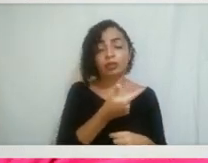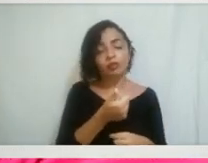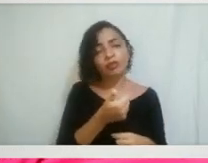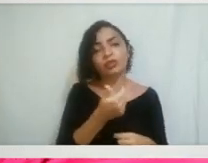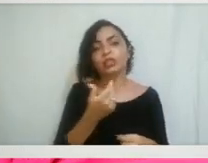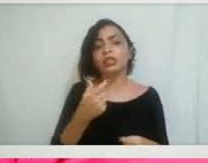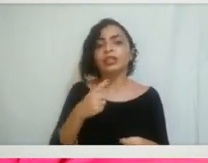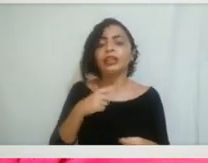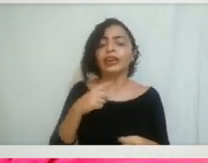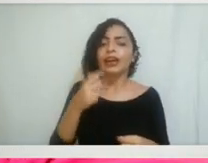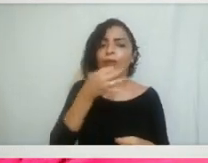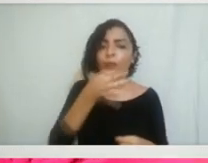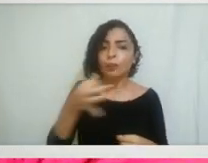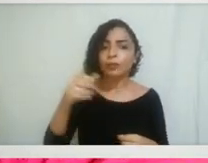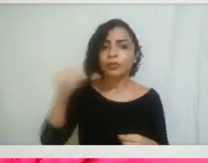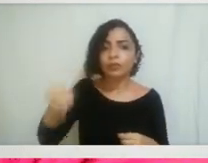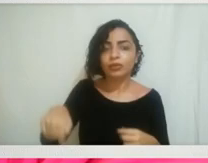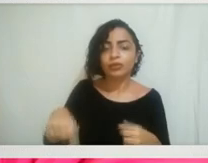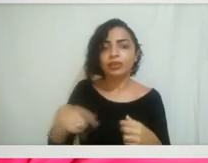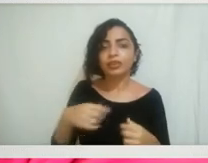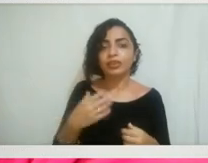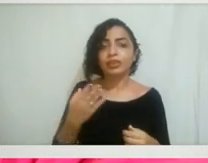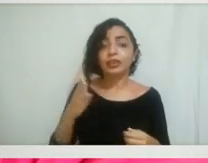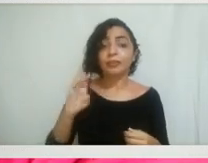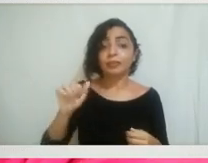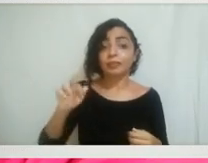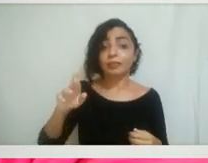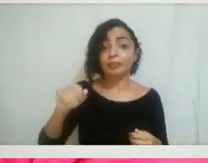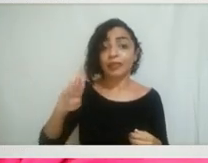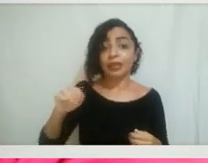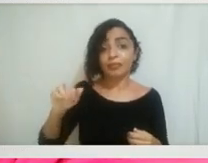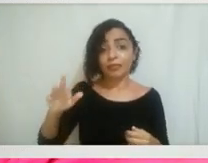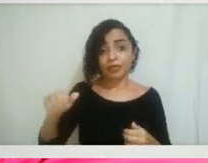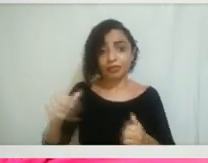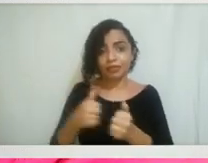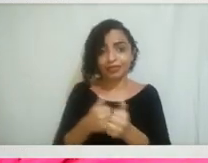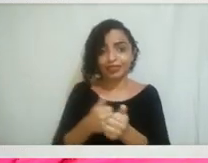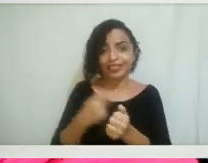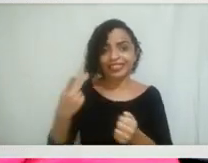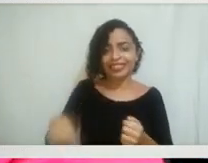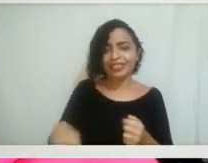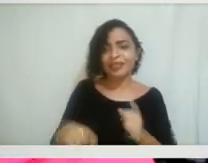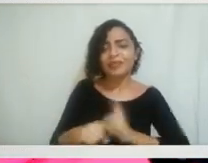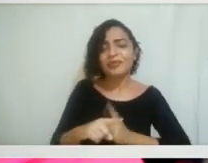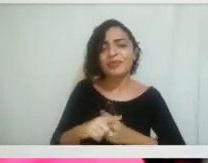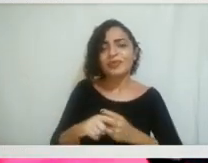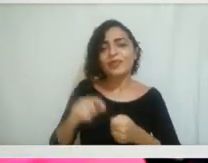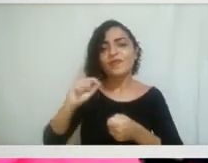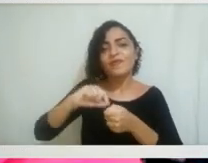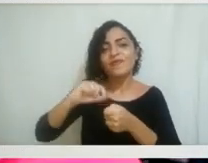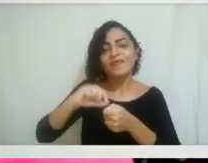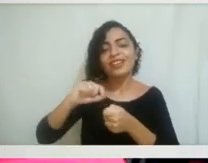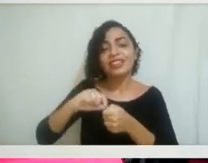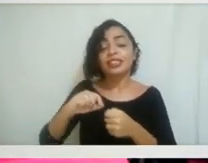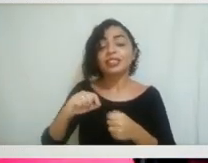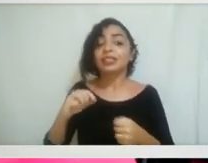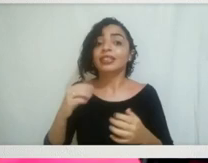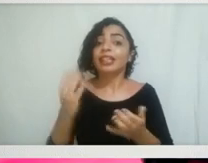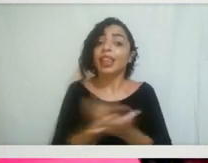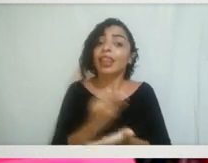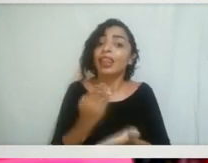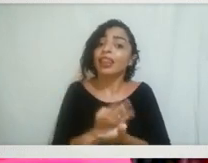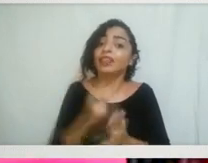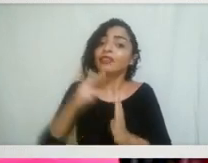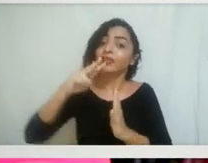eu recebi uma sugestão de uma seguidora aqui que deixou um comentário, a Bárbara. Ela comentou por que eu não fiz, que eu poderia